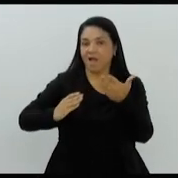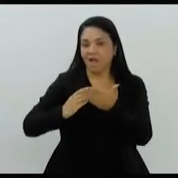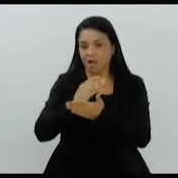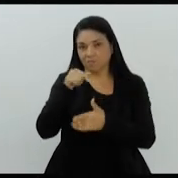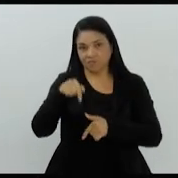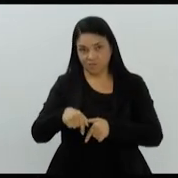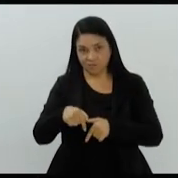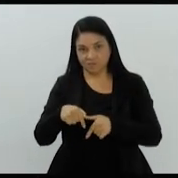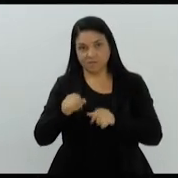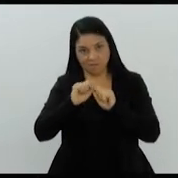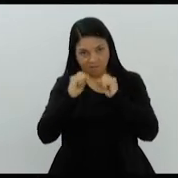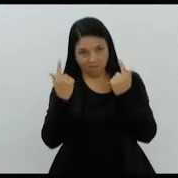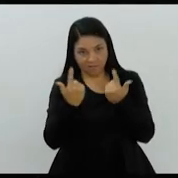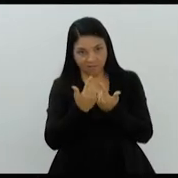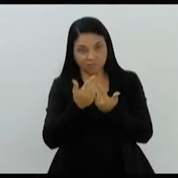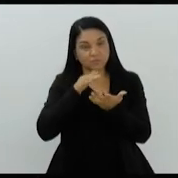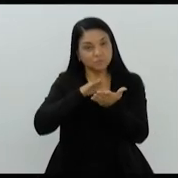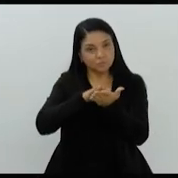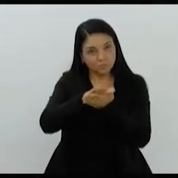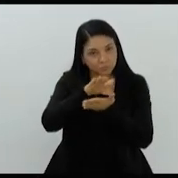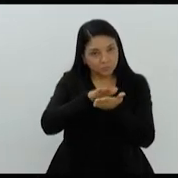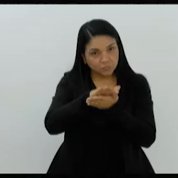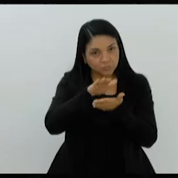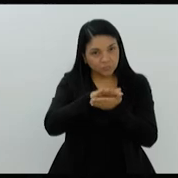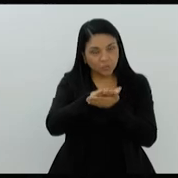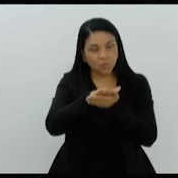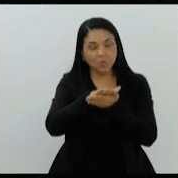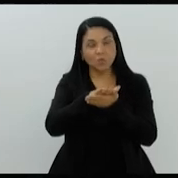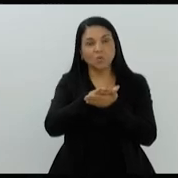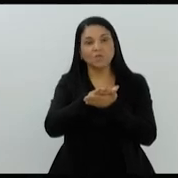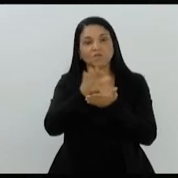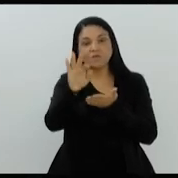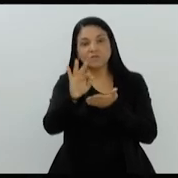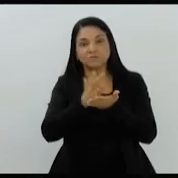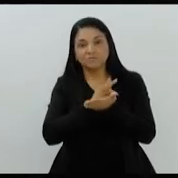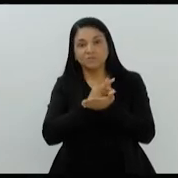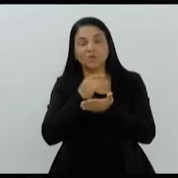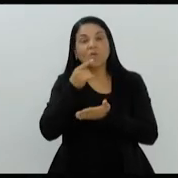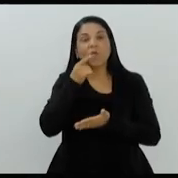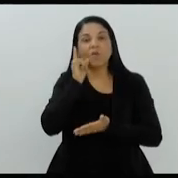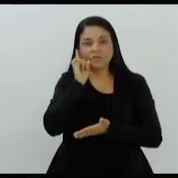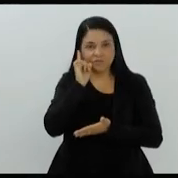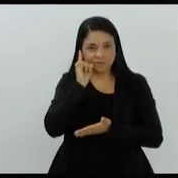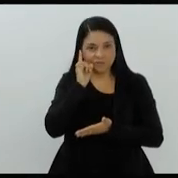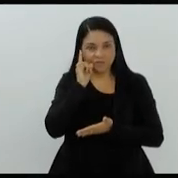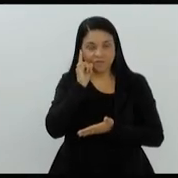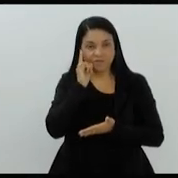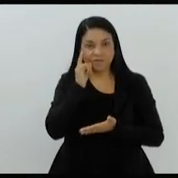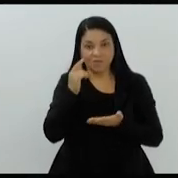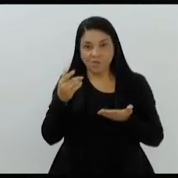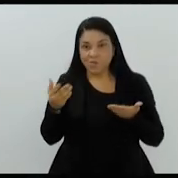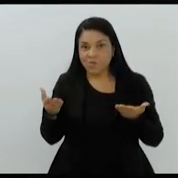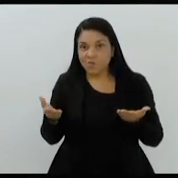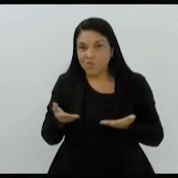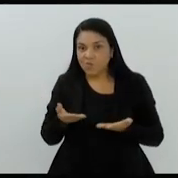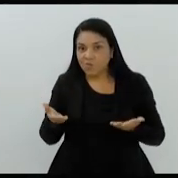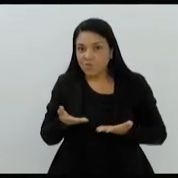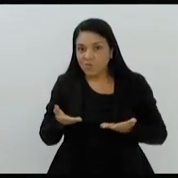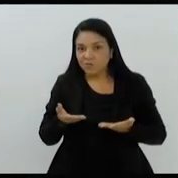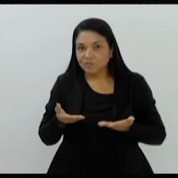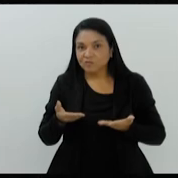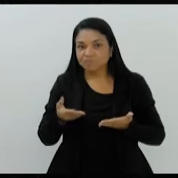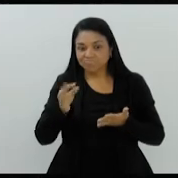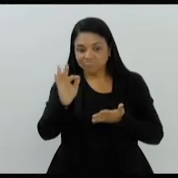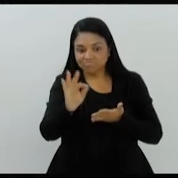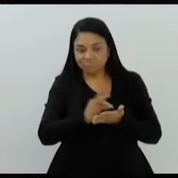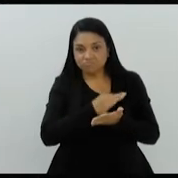aqui, publicamos, foi a sanção no dia de ontem. E hoje mesmo a sanção